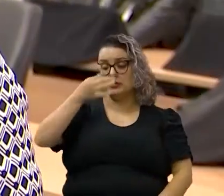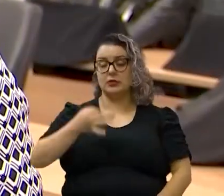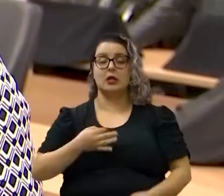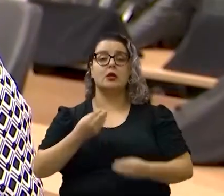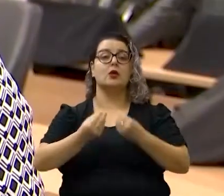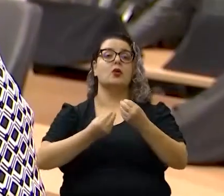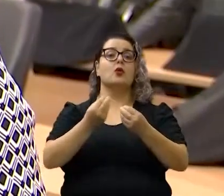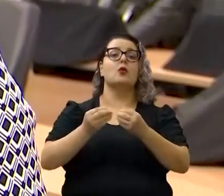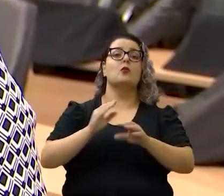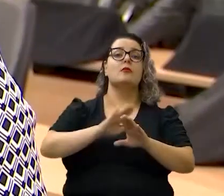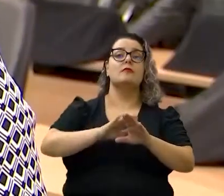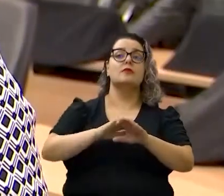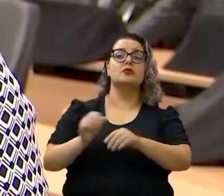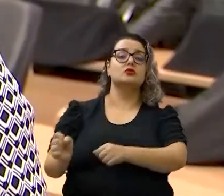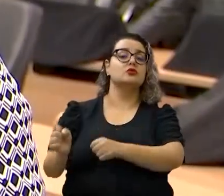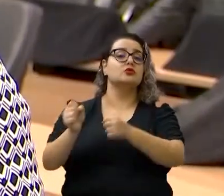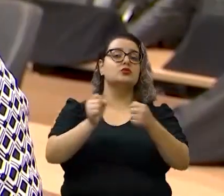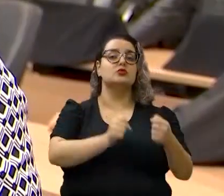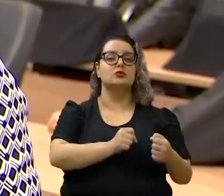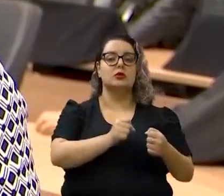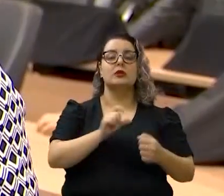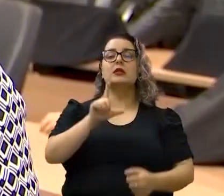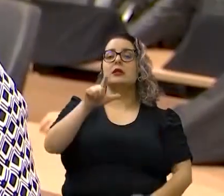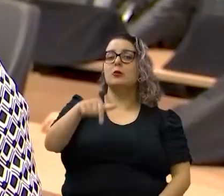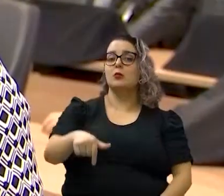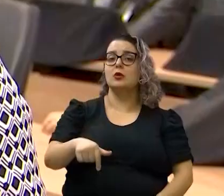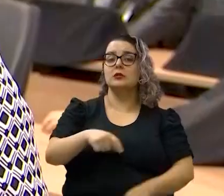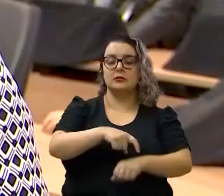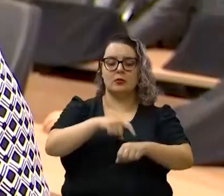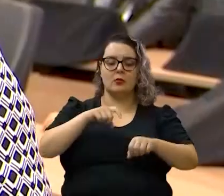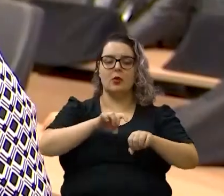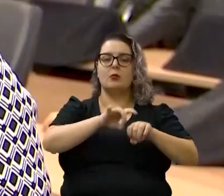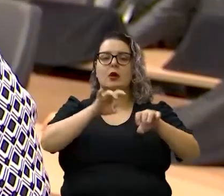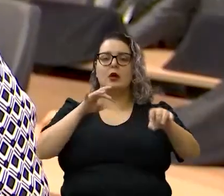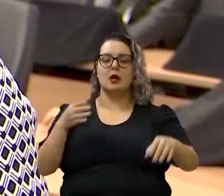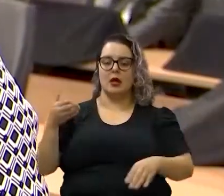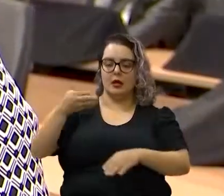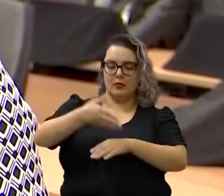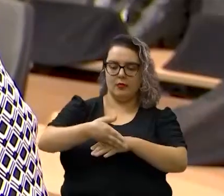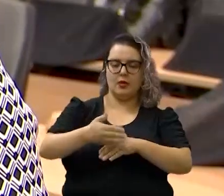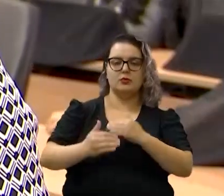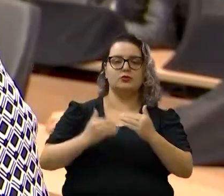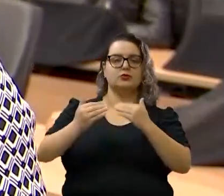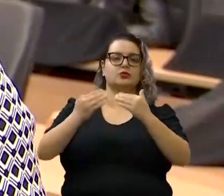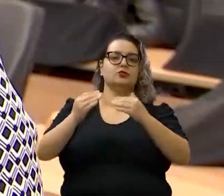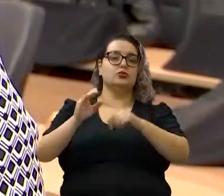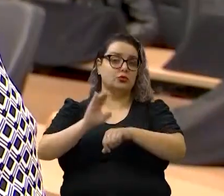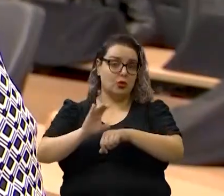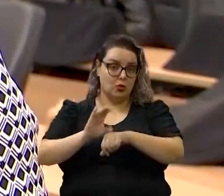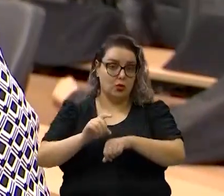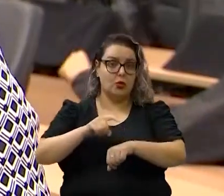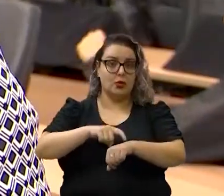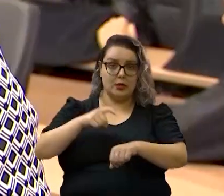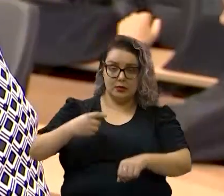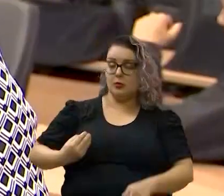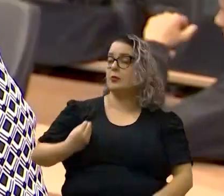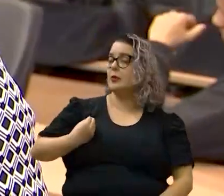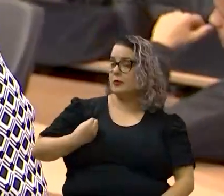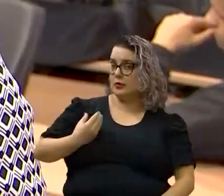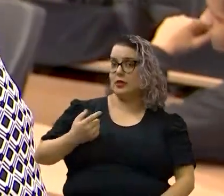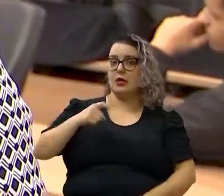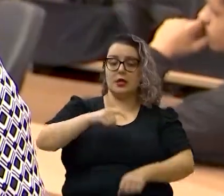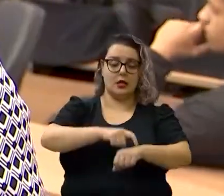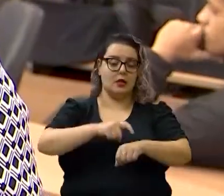como funciona os poderes Depois dessa etapa online eles vêm para os encontros que nós estamos